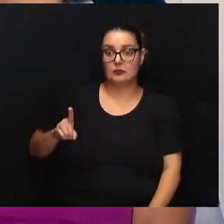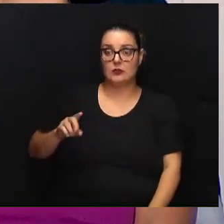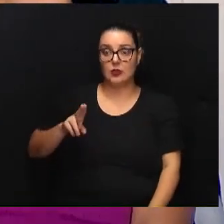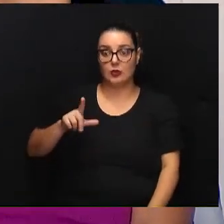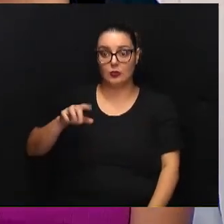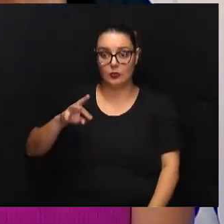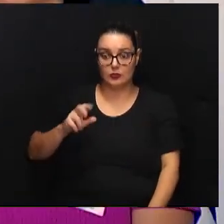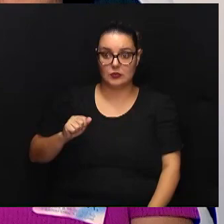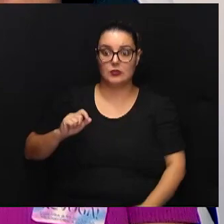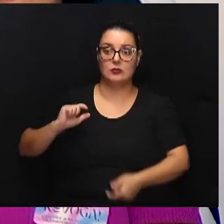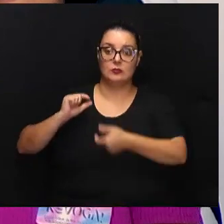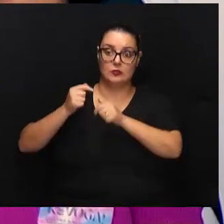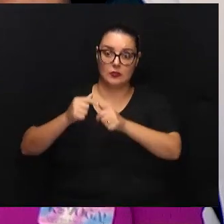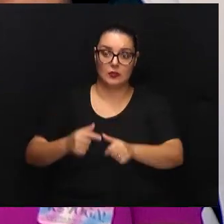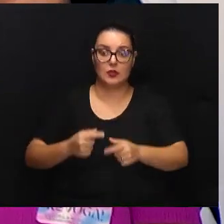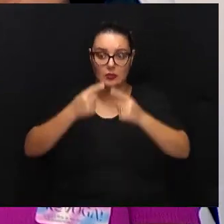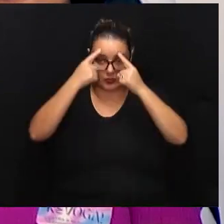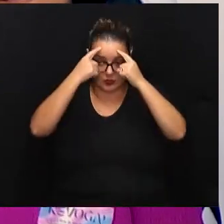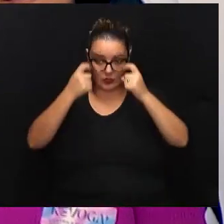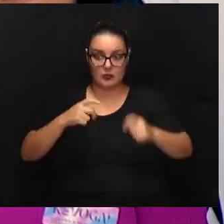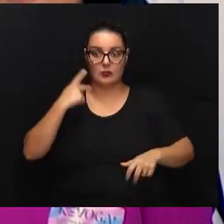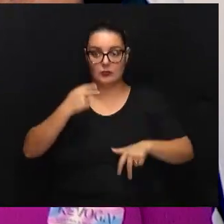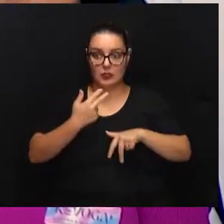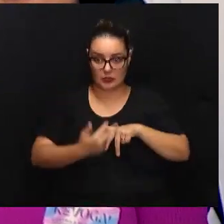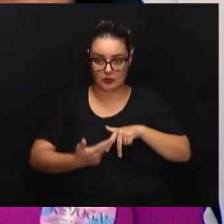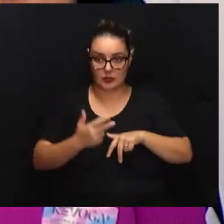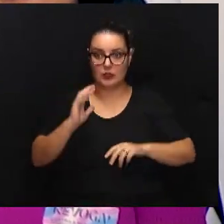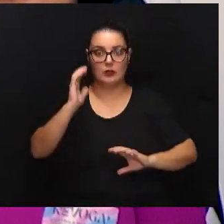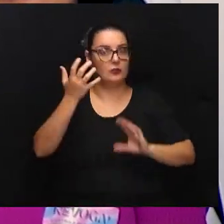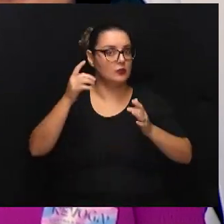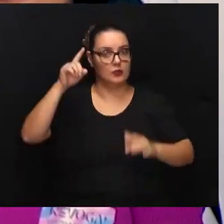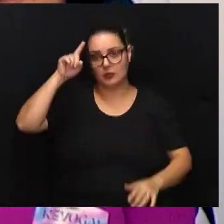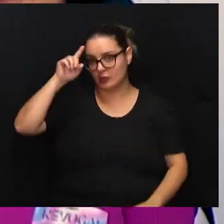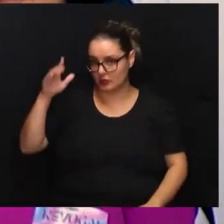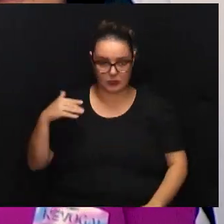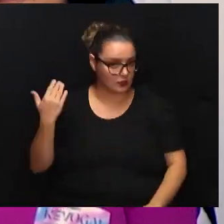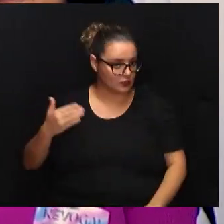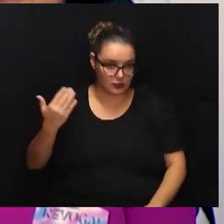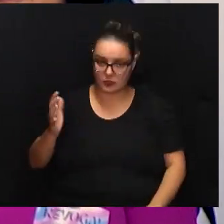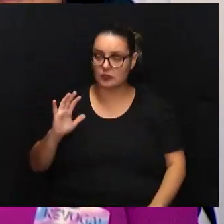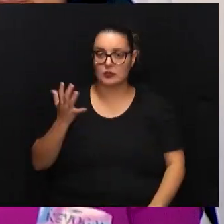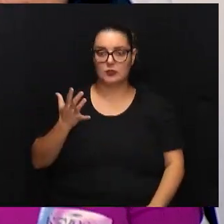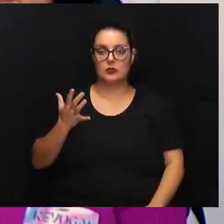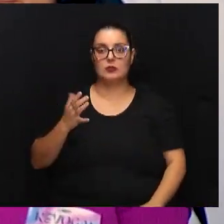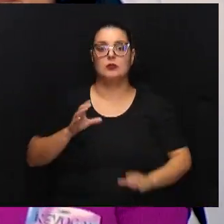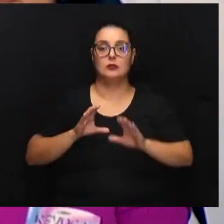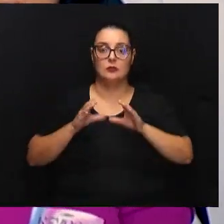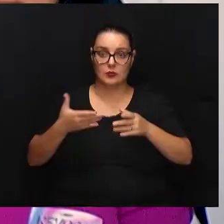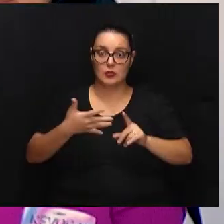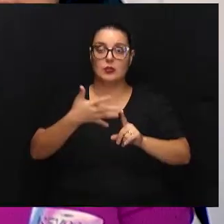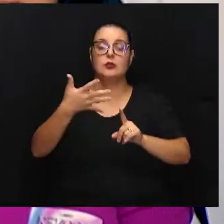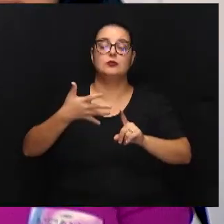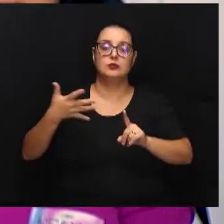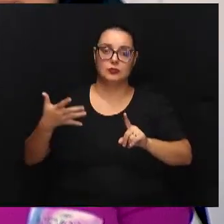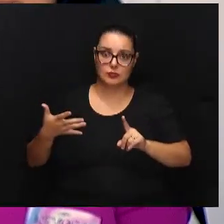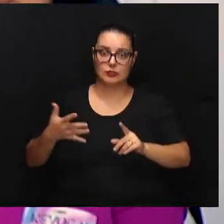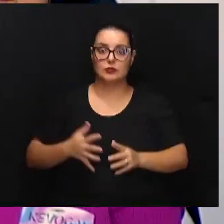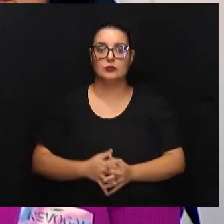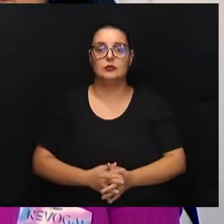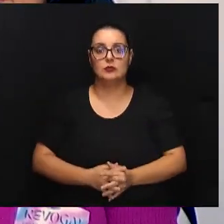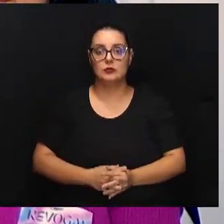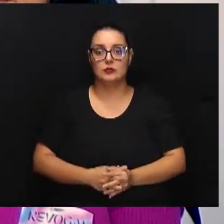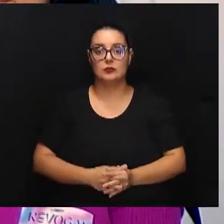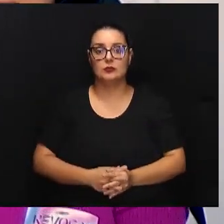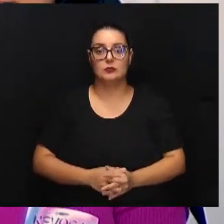gênero acontecendo todos os dias, e para a comunidade LGBT, que IAPN+, não tem sido nem um pouco fácil,